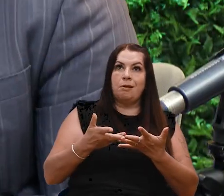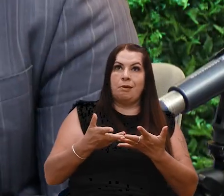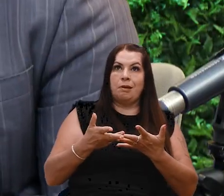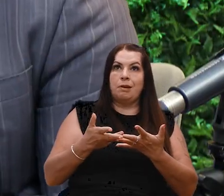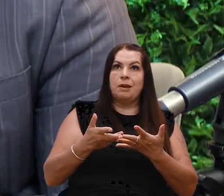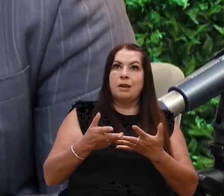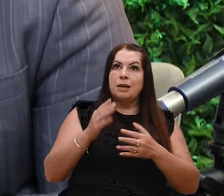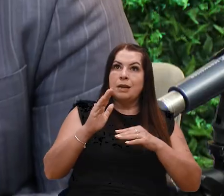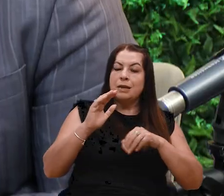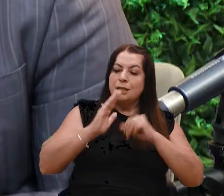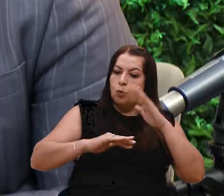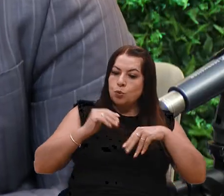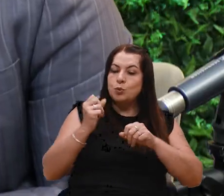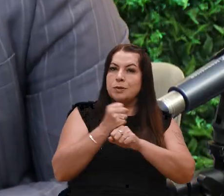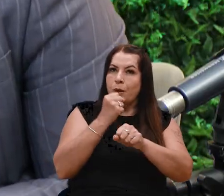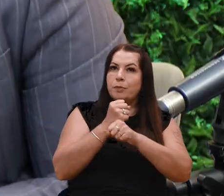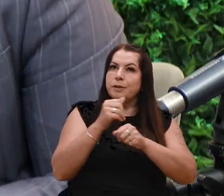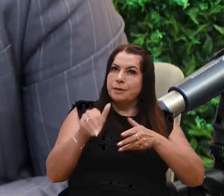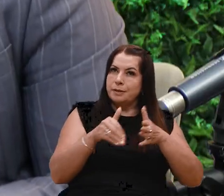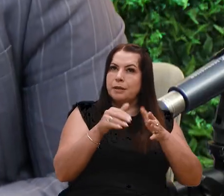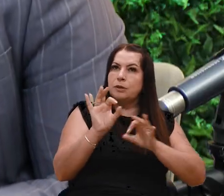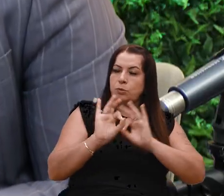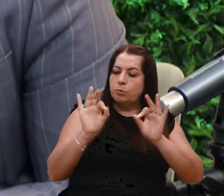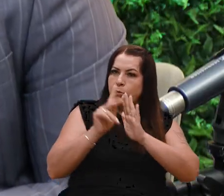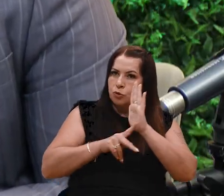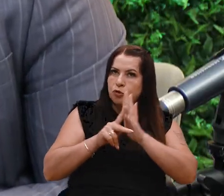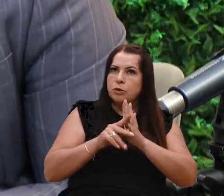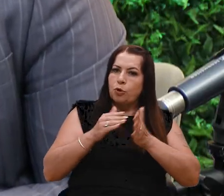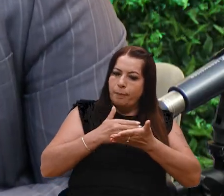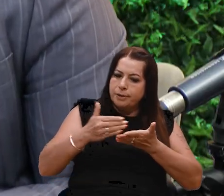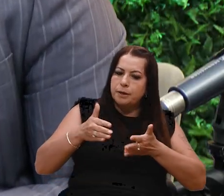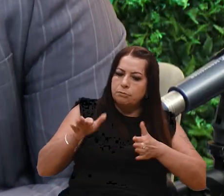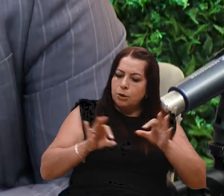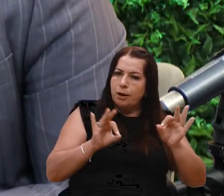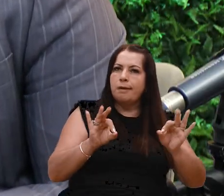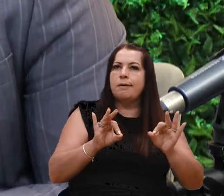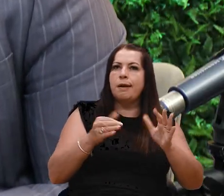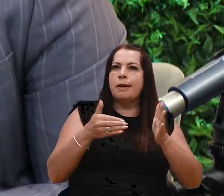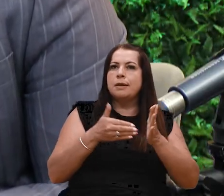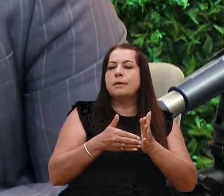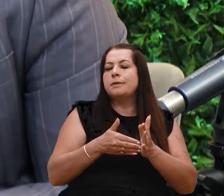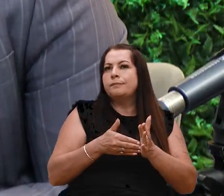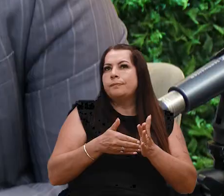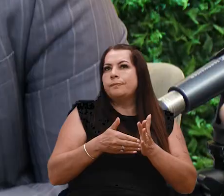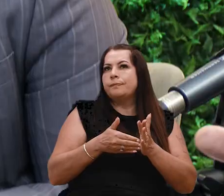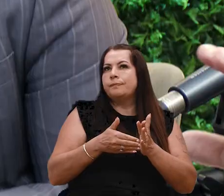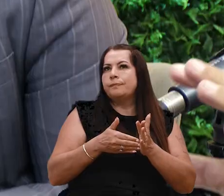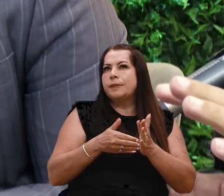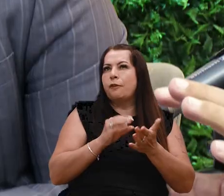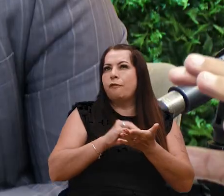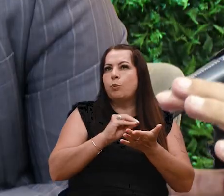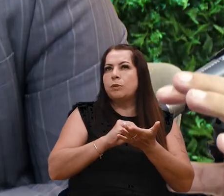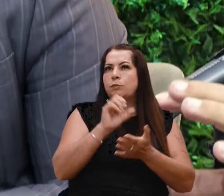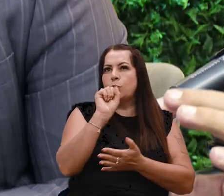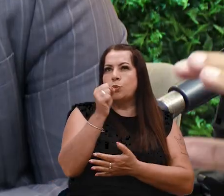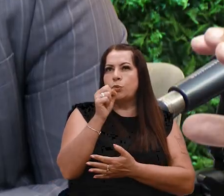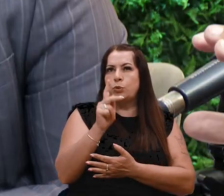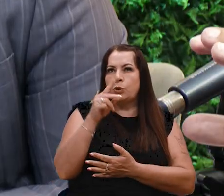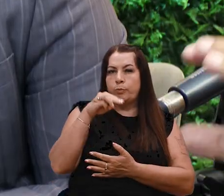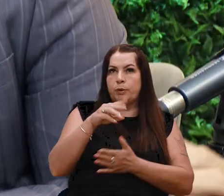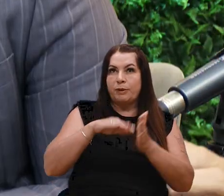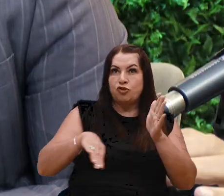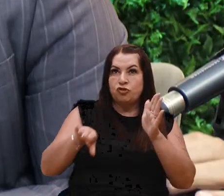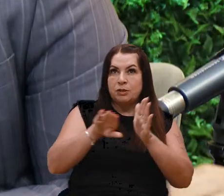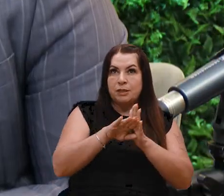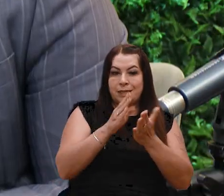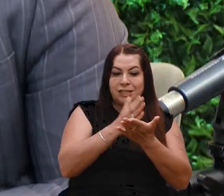construção dessa estrada. Foi feito o projeto, iniciamos a estrada, ela foi feita até faltando 8 quilômetros para chegar na divisa